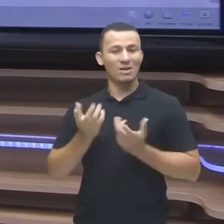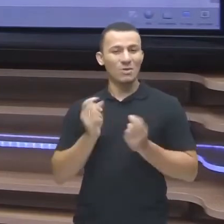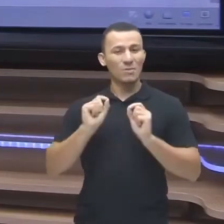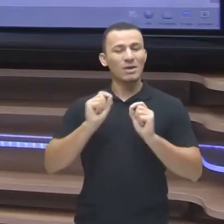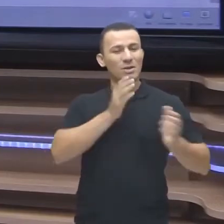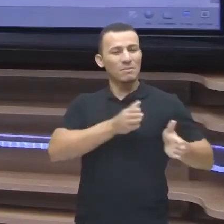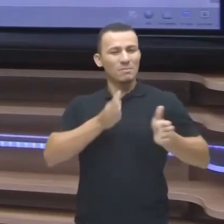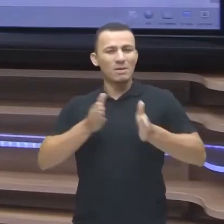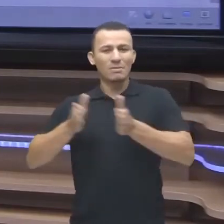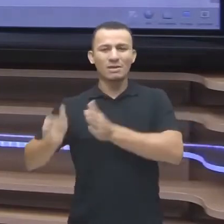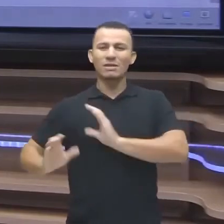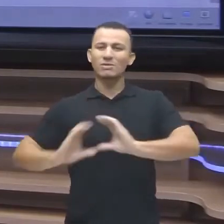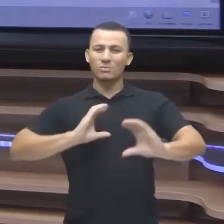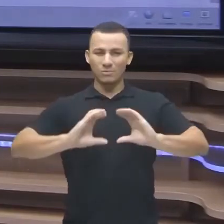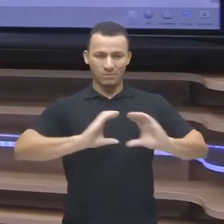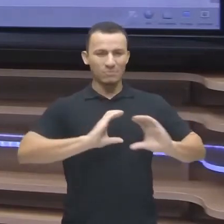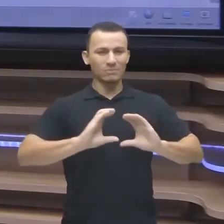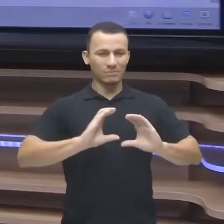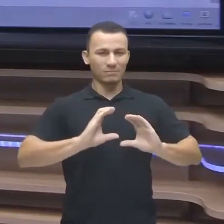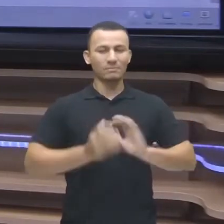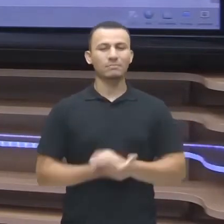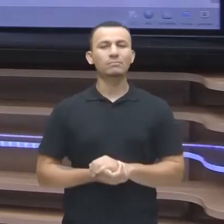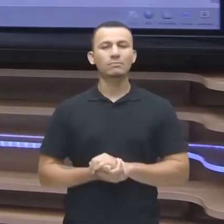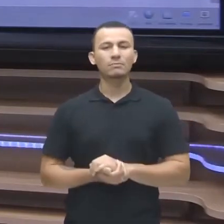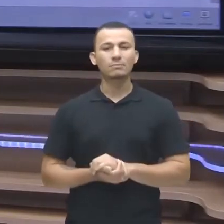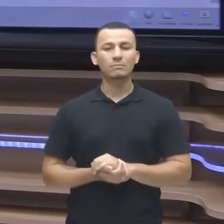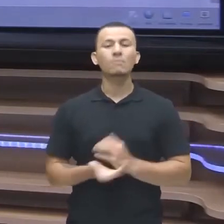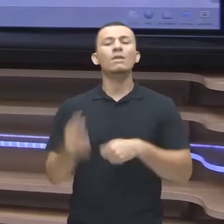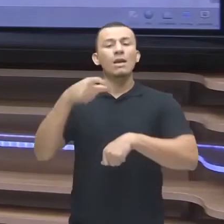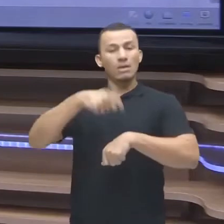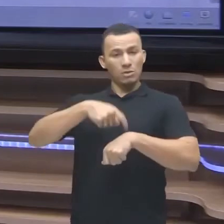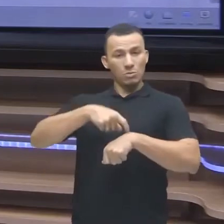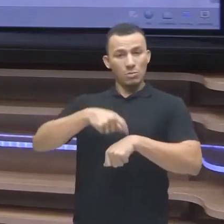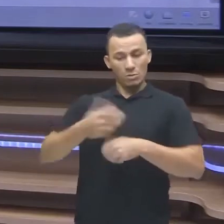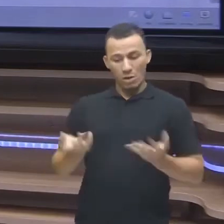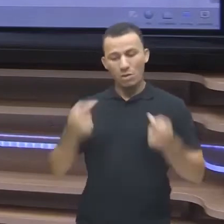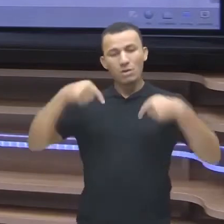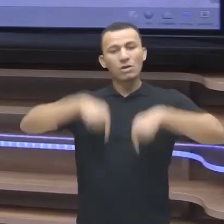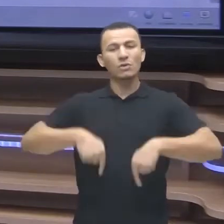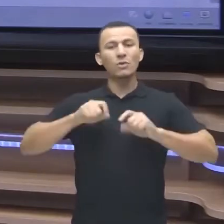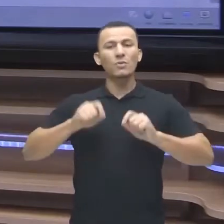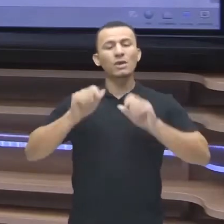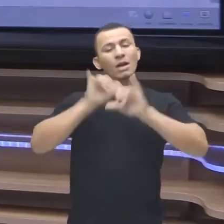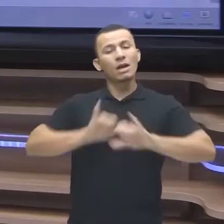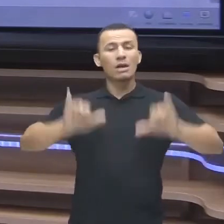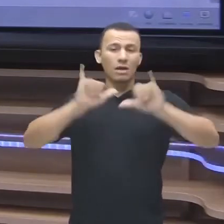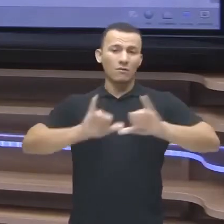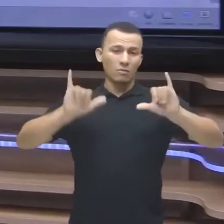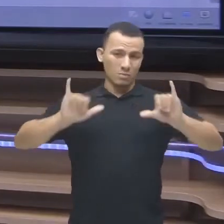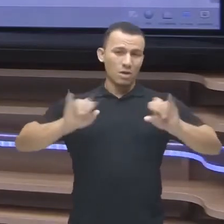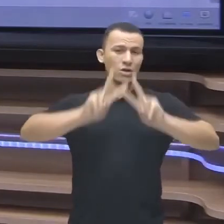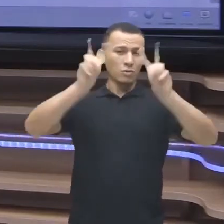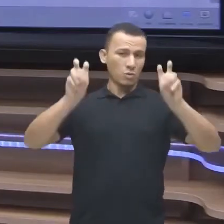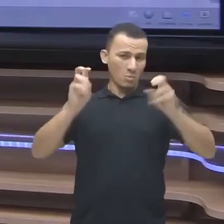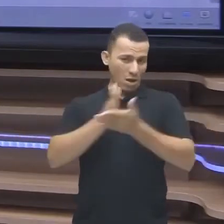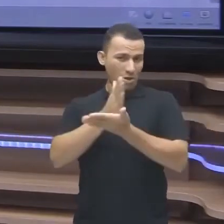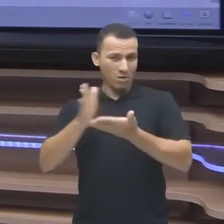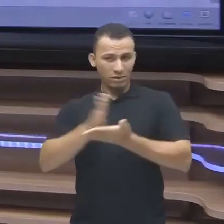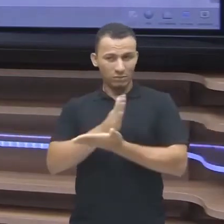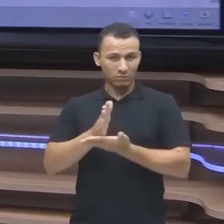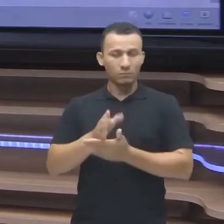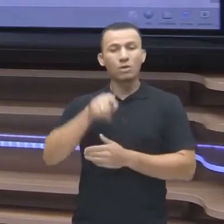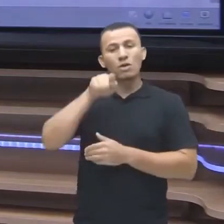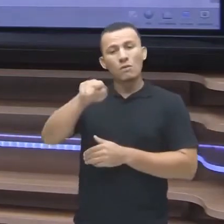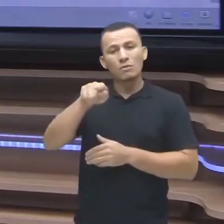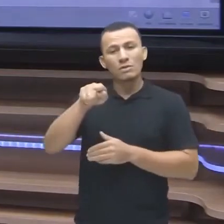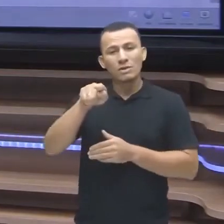um processo de comunicação. Nesse momento, eu estou informando vocês de algo e vocês estão